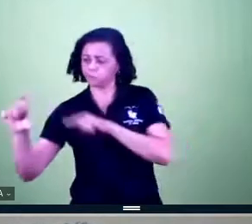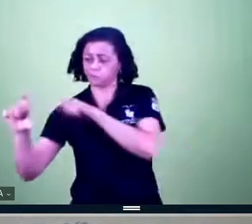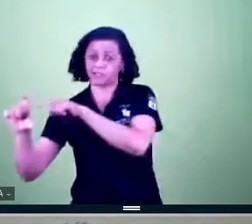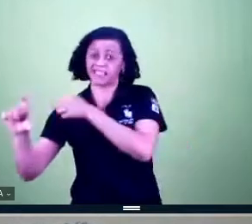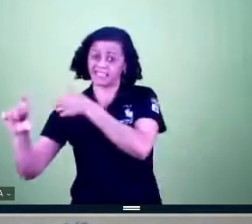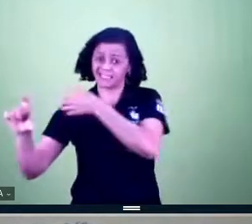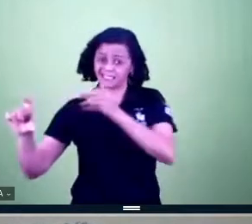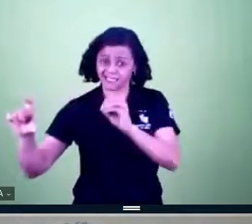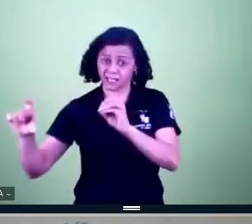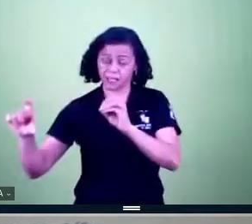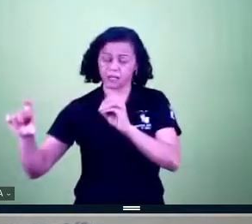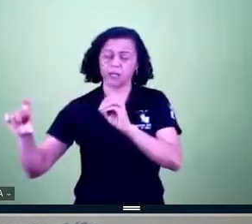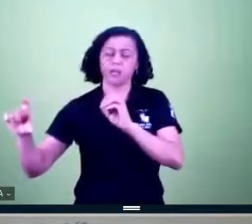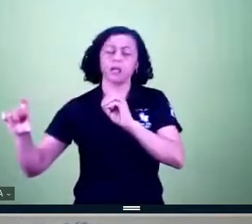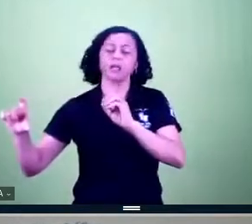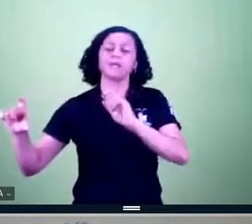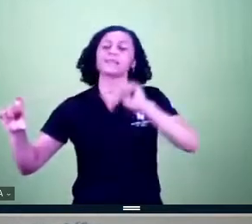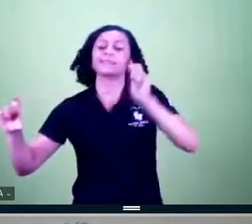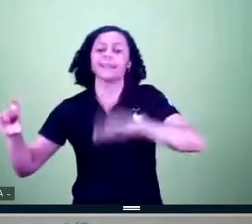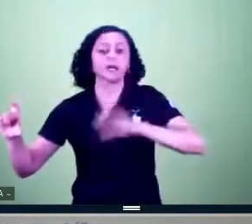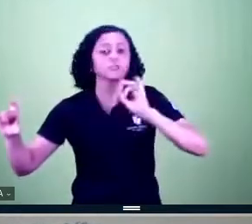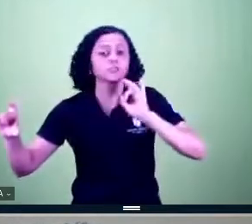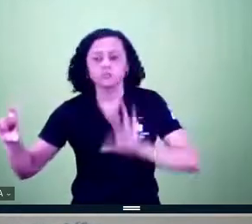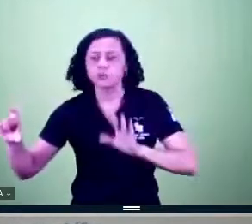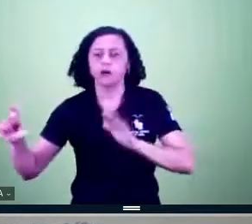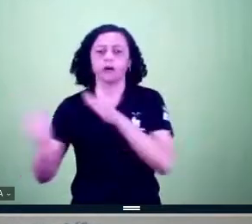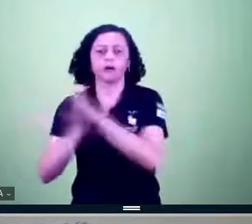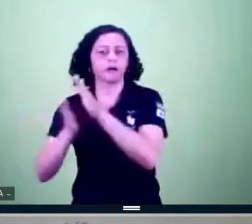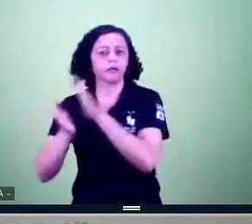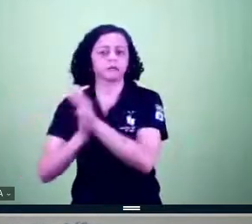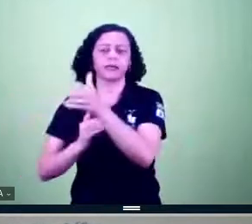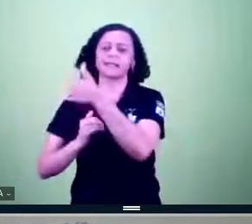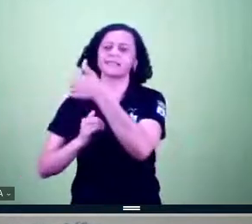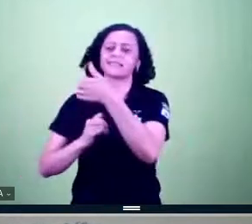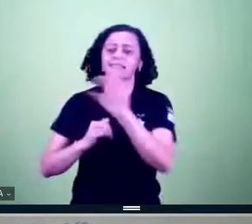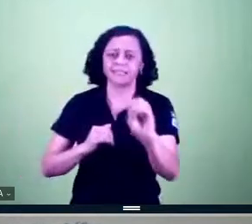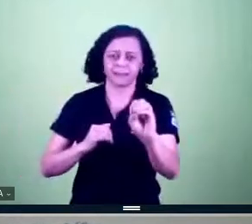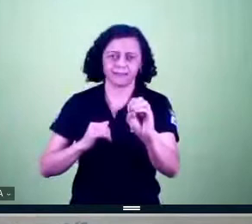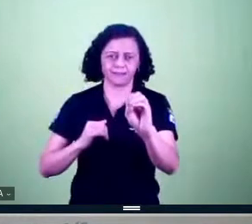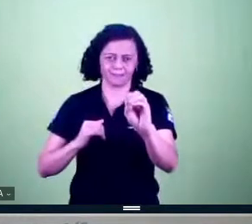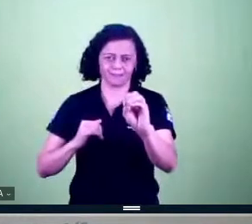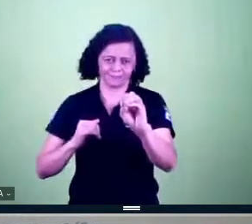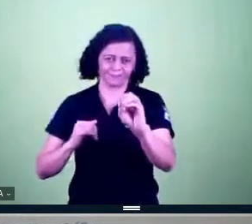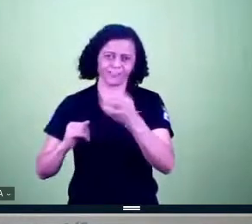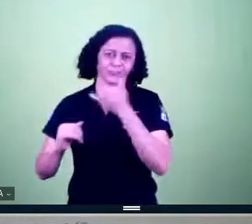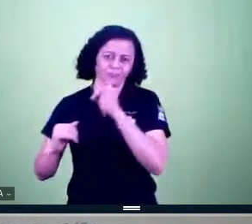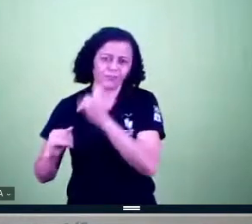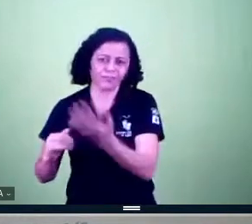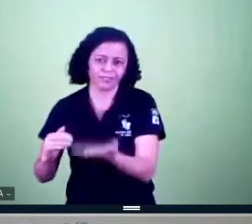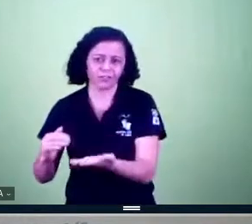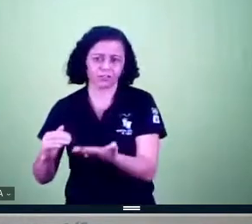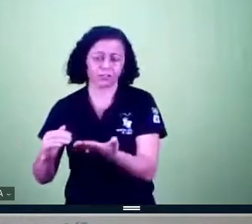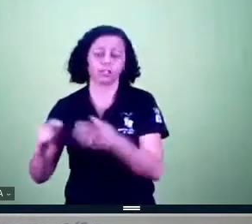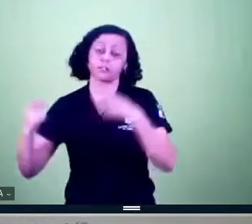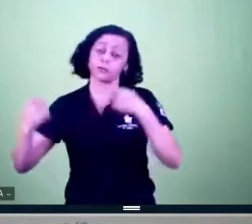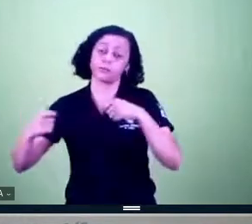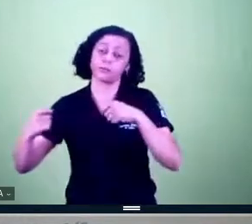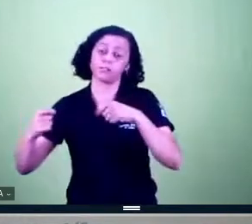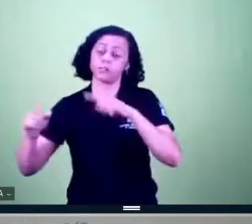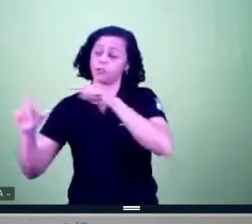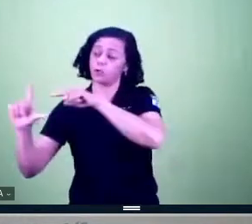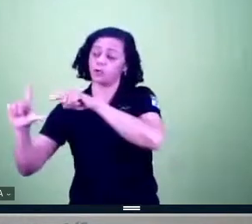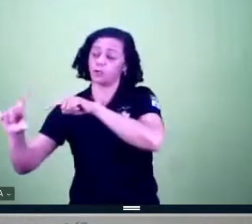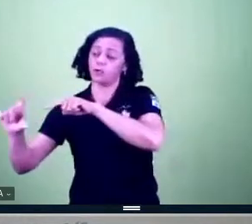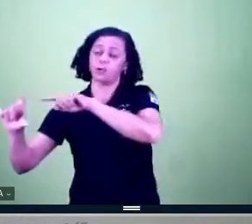você não consegue gastar 80 também não, né? Se eu tenho 100 para gastar, ao final do meu circuito, eu tenho que consumir os 100. Os